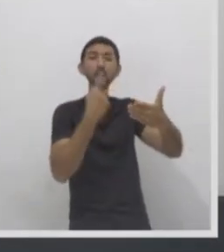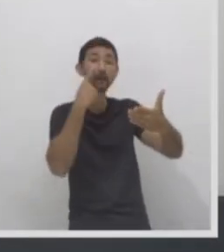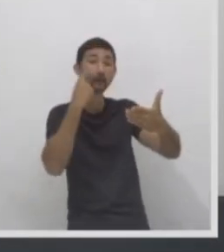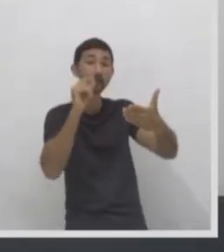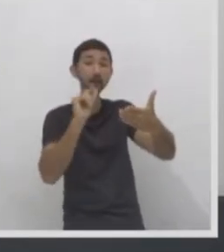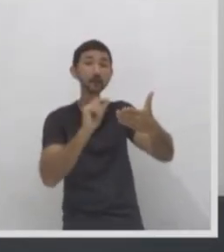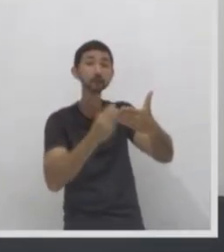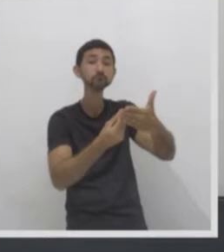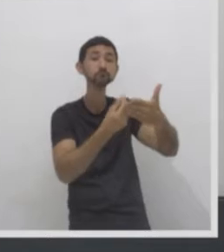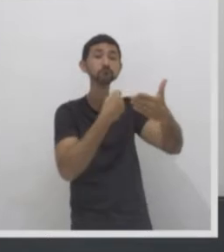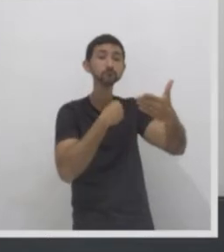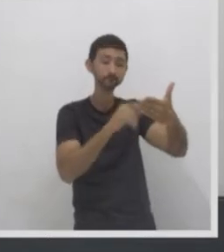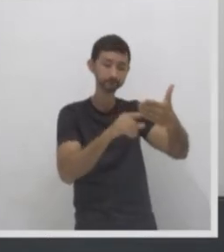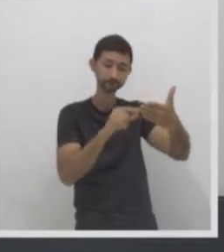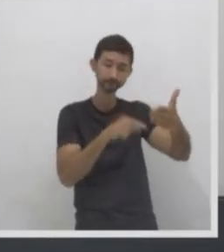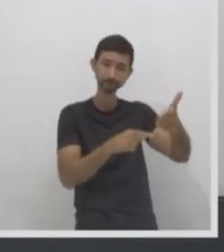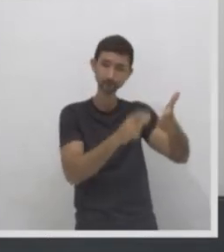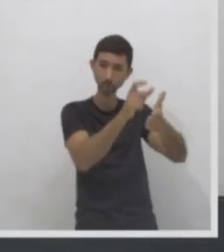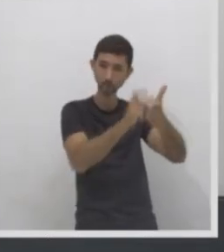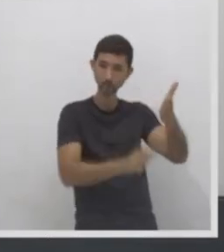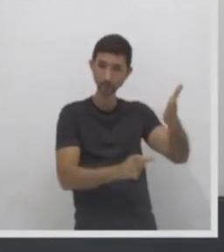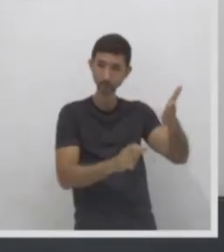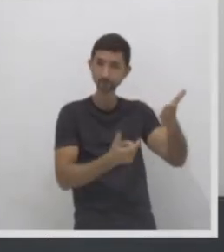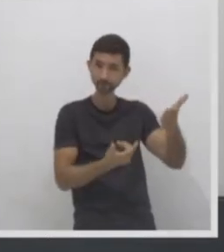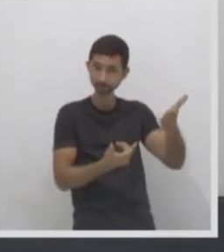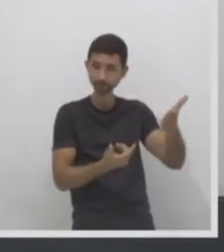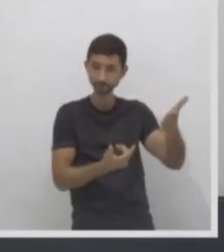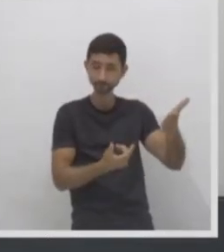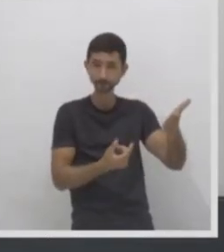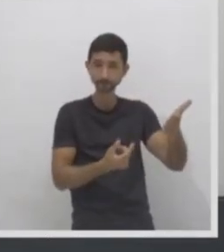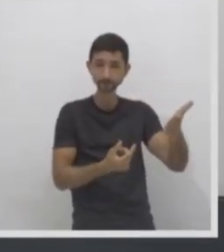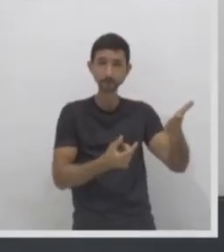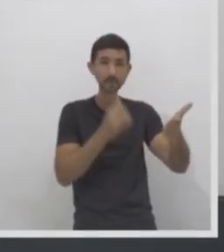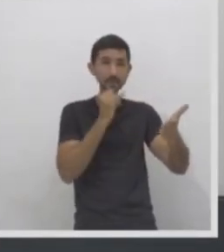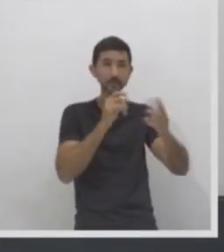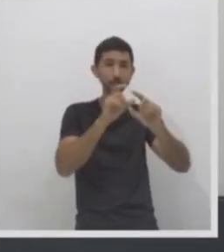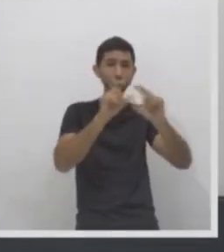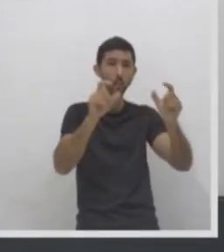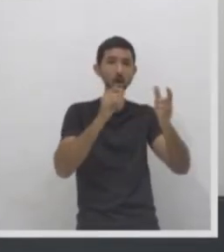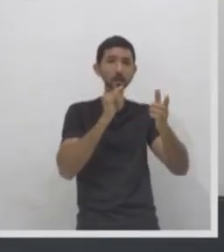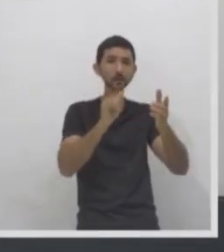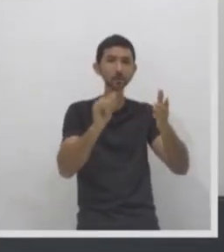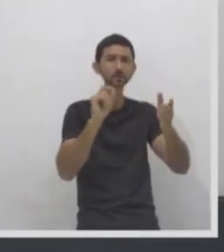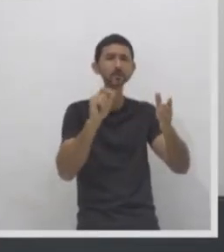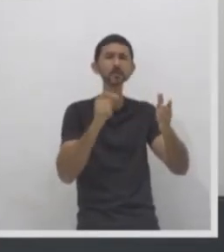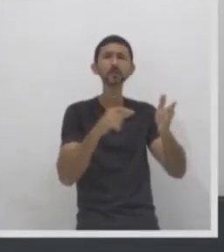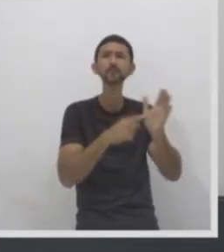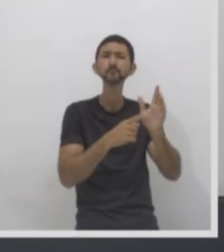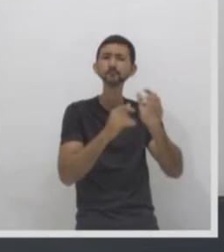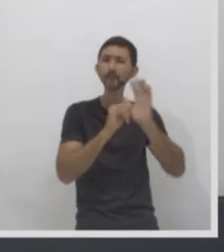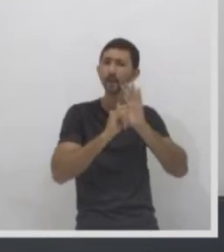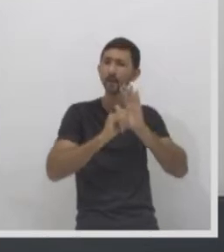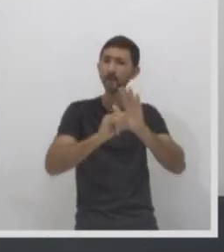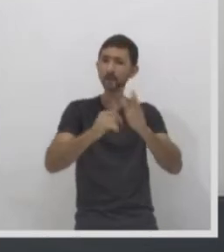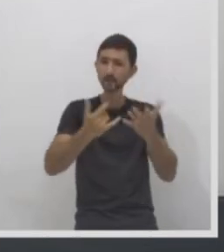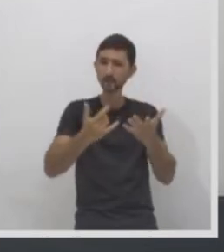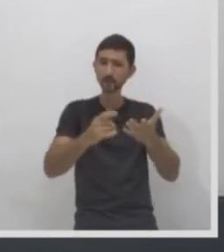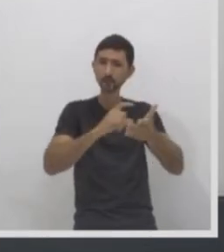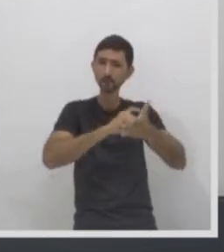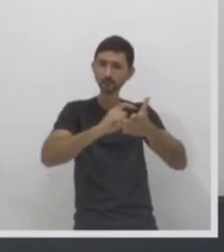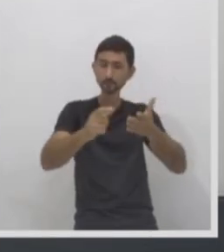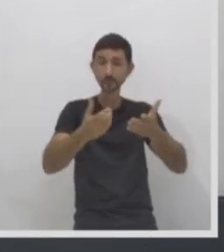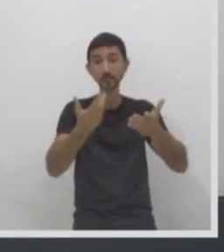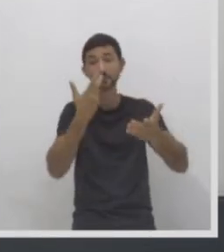que existe por trás daquele texto. No caso dessa notícia, o propósito dela é dar uma informação a respeito de